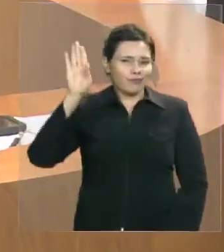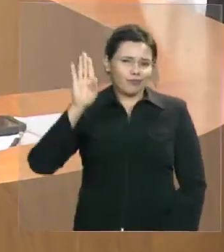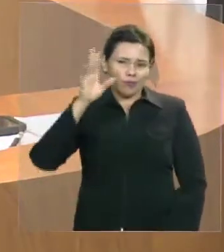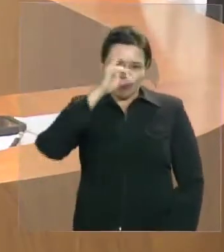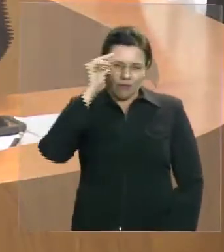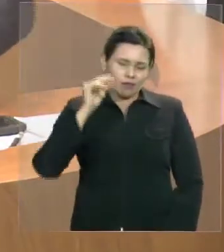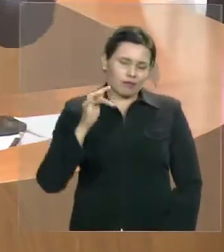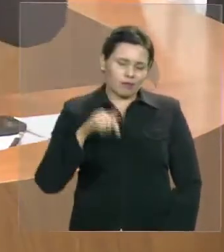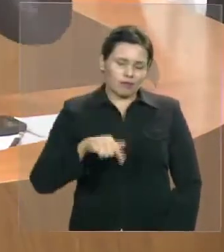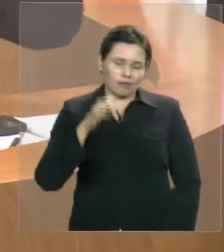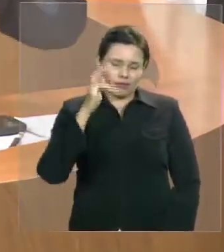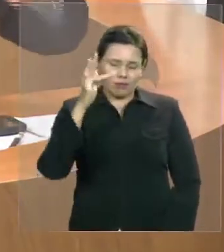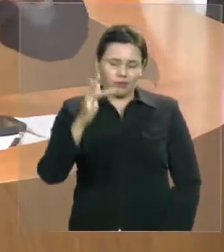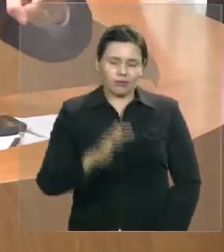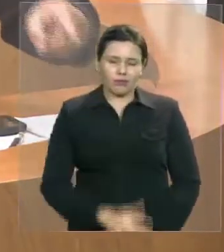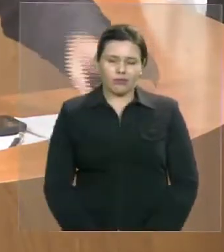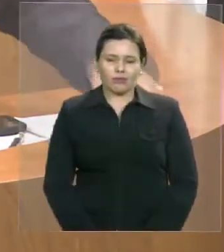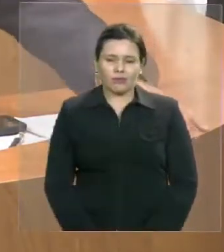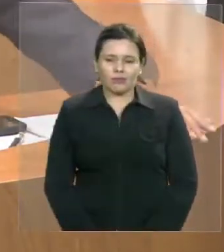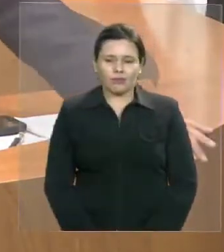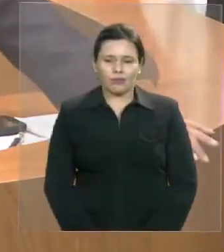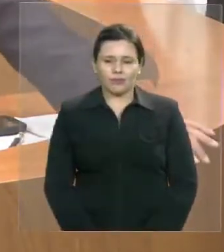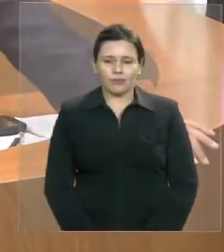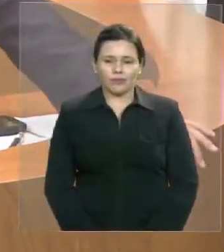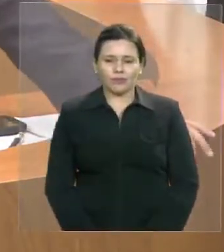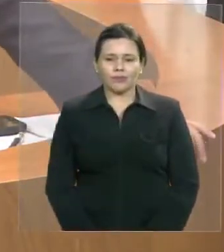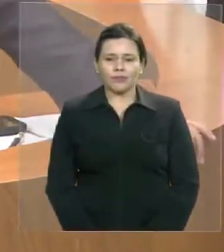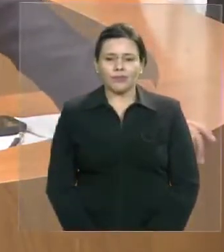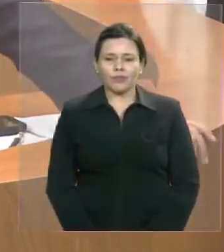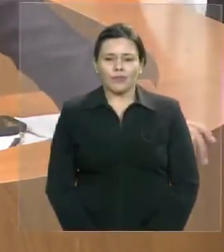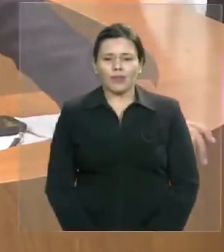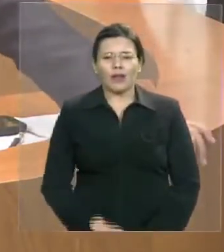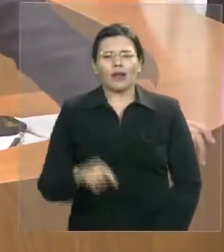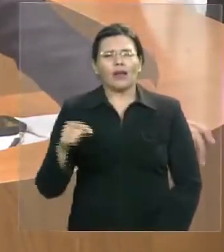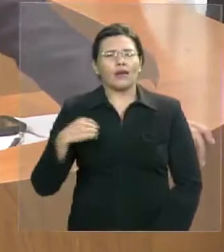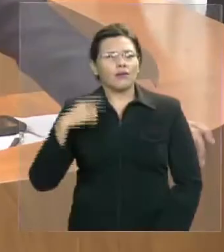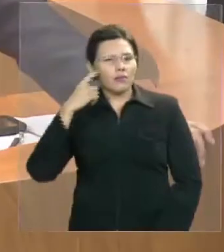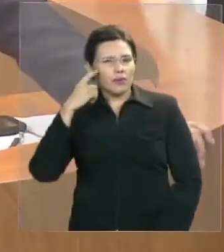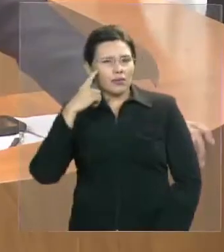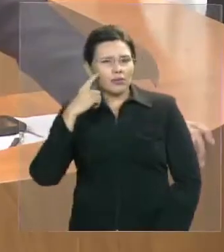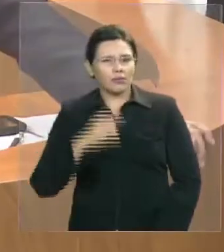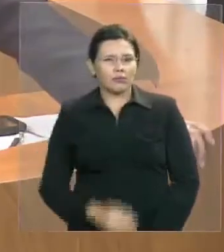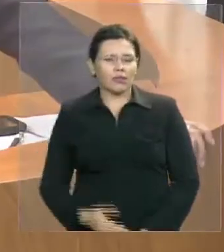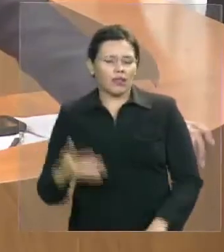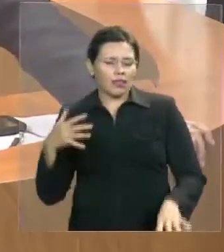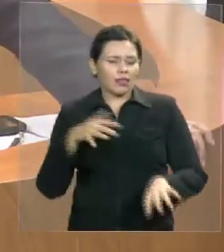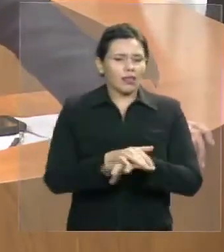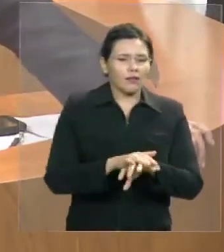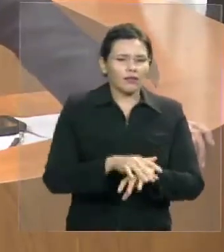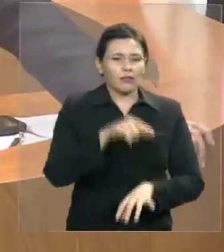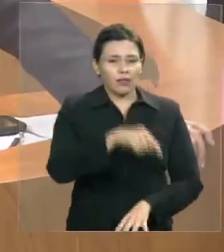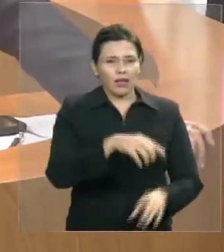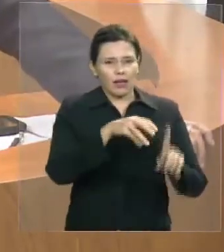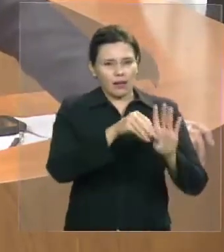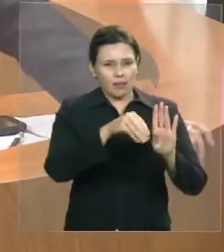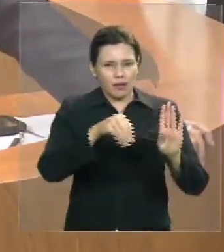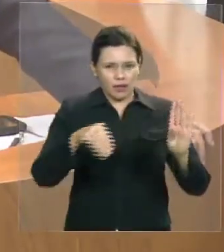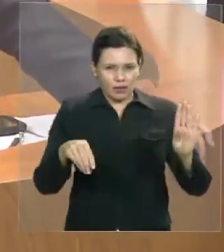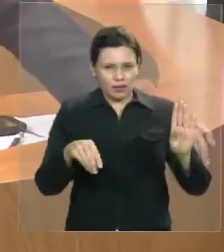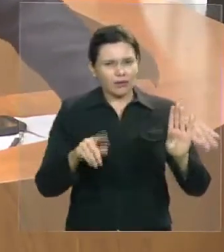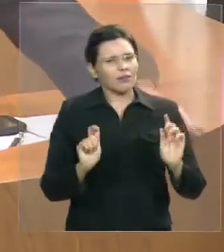não chama. E uma intervenção lá dentro de Barreirinhas pode. Ele que já é